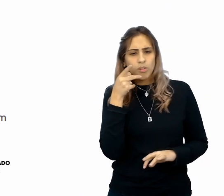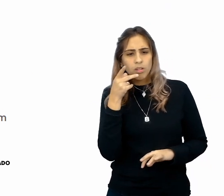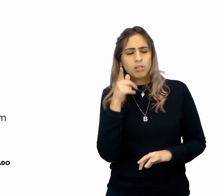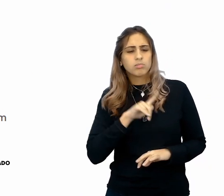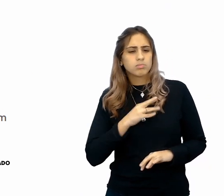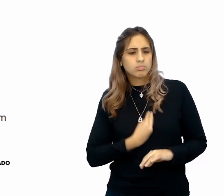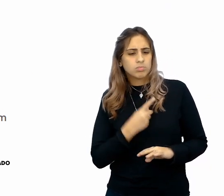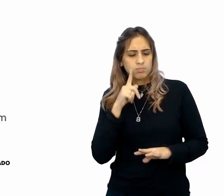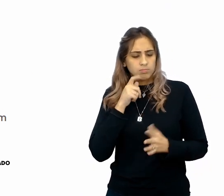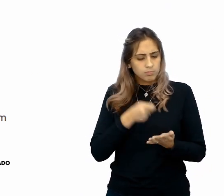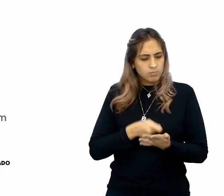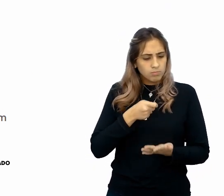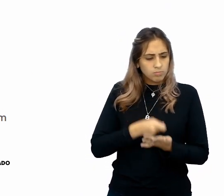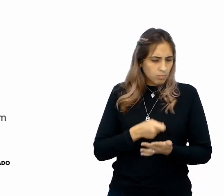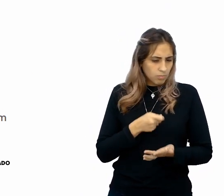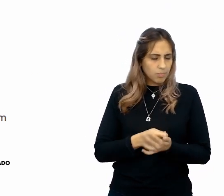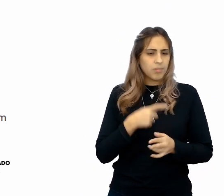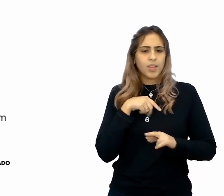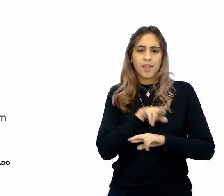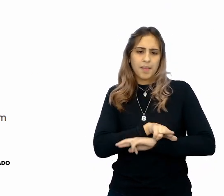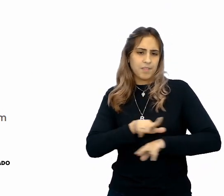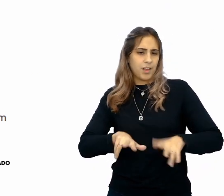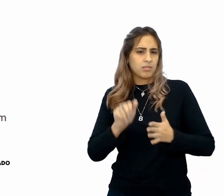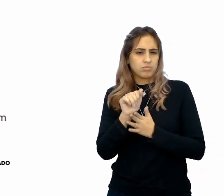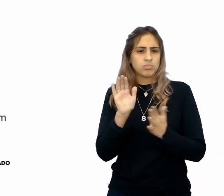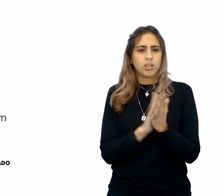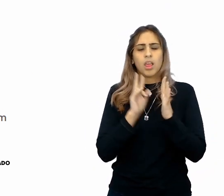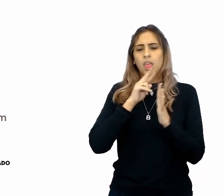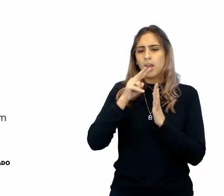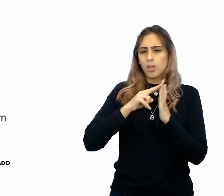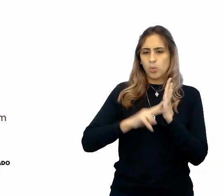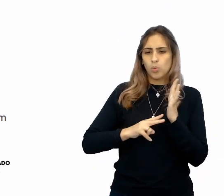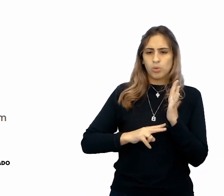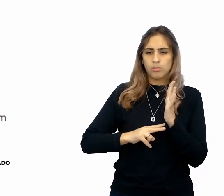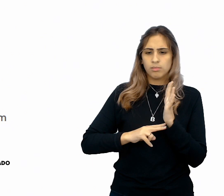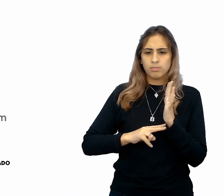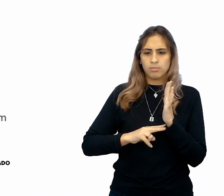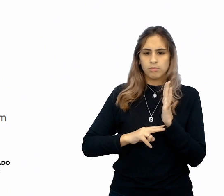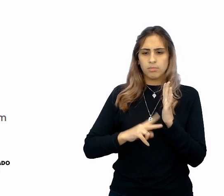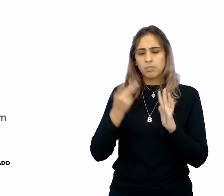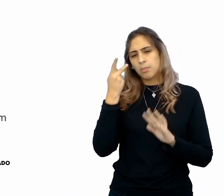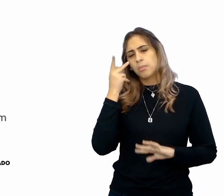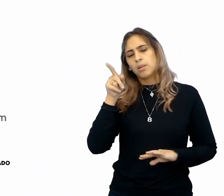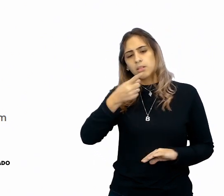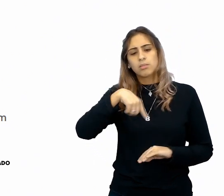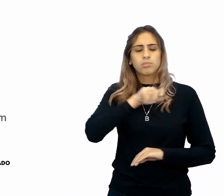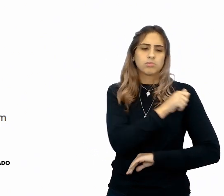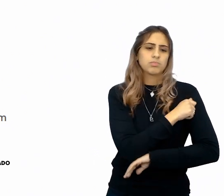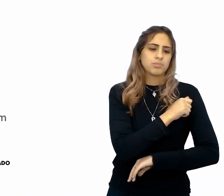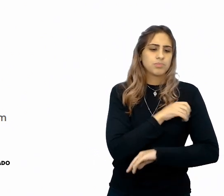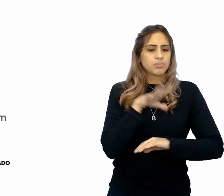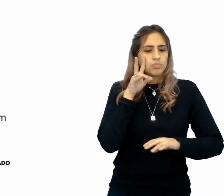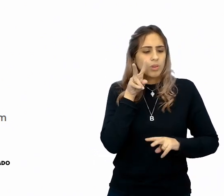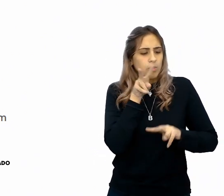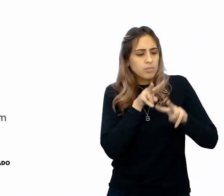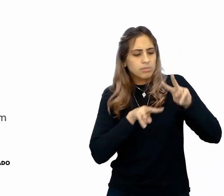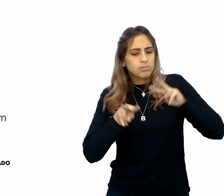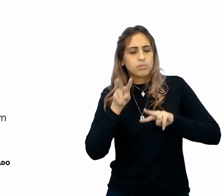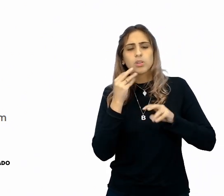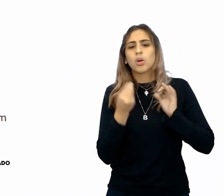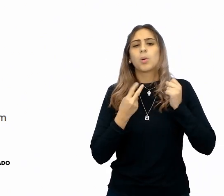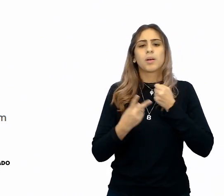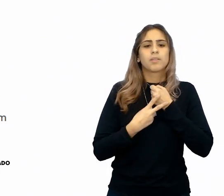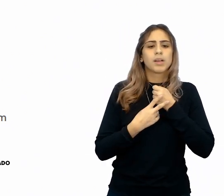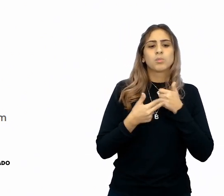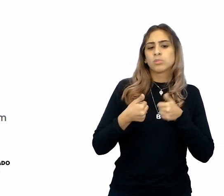certa insistência em várias atividades de leitura para que os estudantes observassem como os verbos